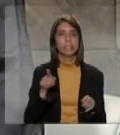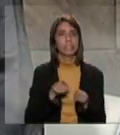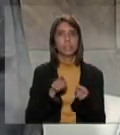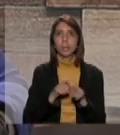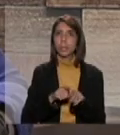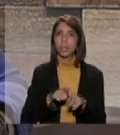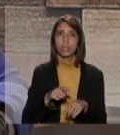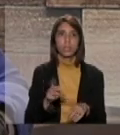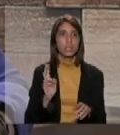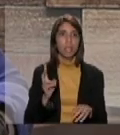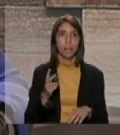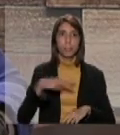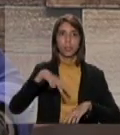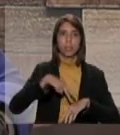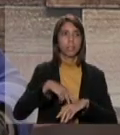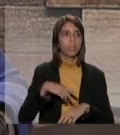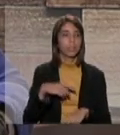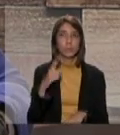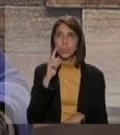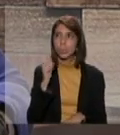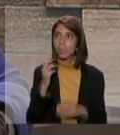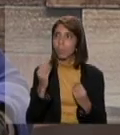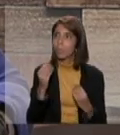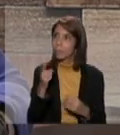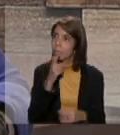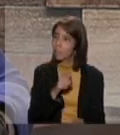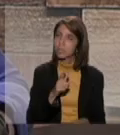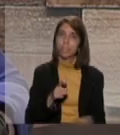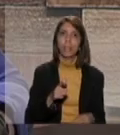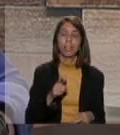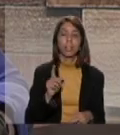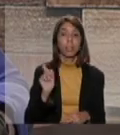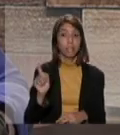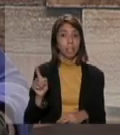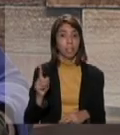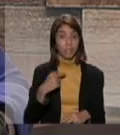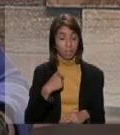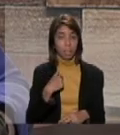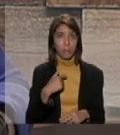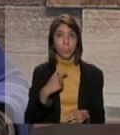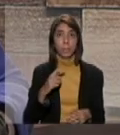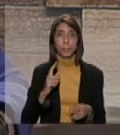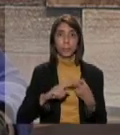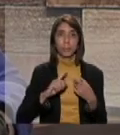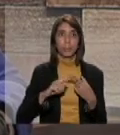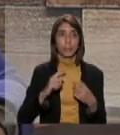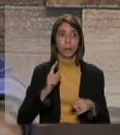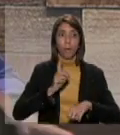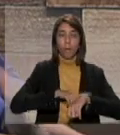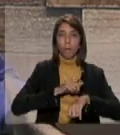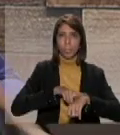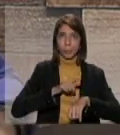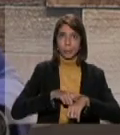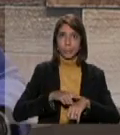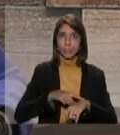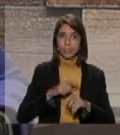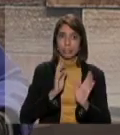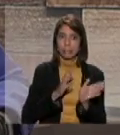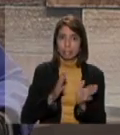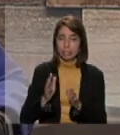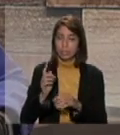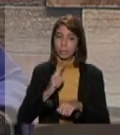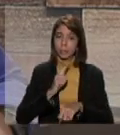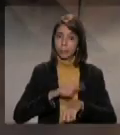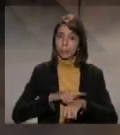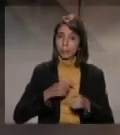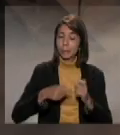Fagundes também, não sai do palco. E eu não sei como aguenta, eu não aguento. Primeiro que assim, eu sou terrível, com horário, então, sabe,